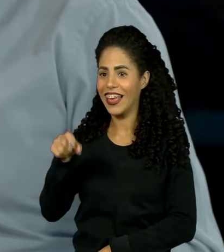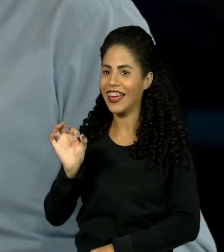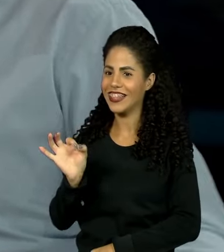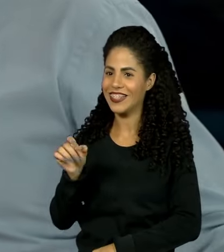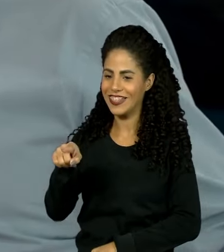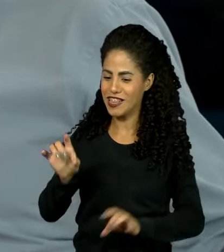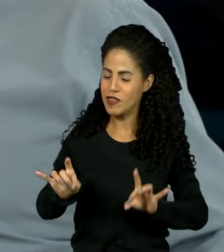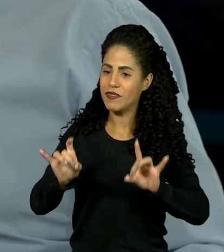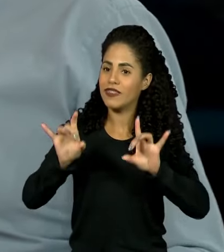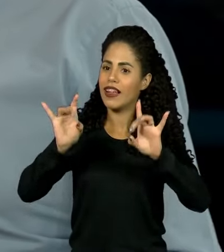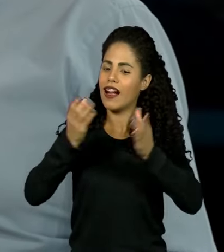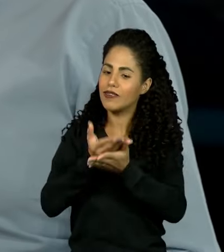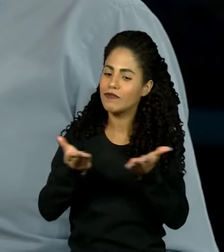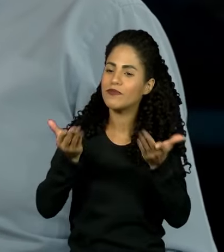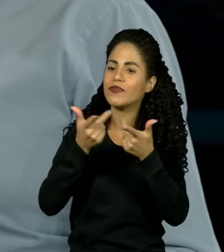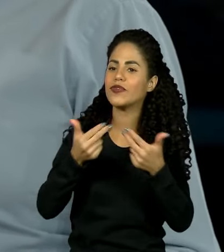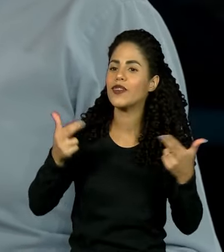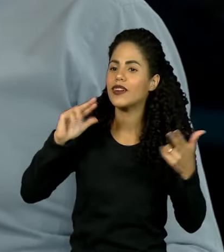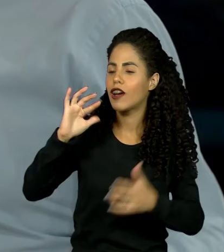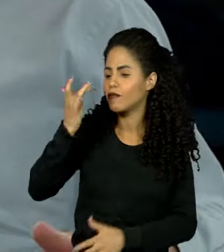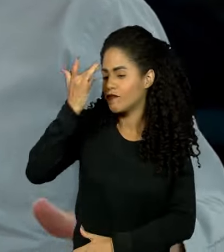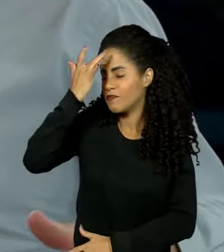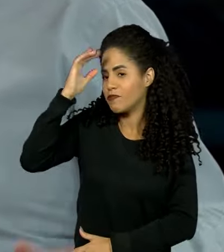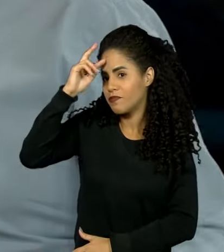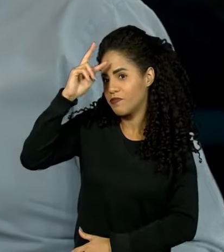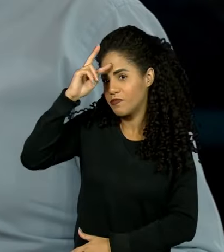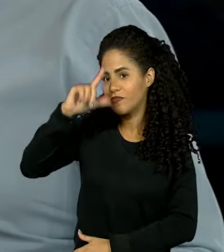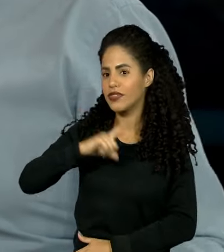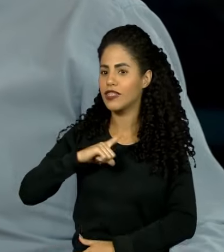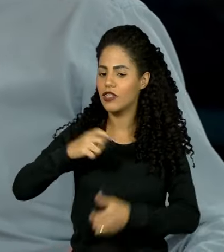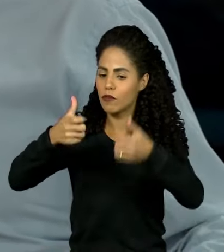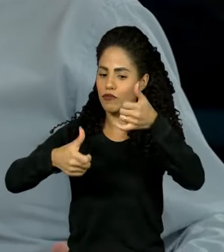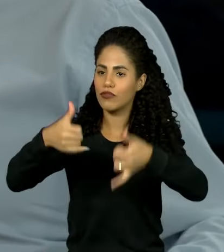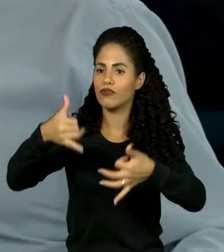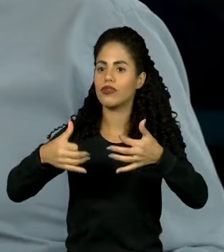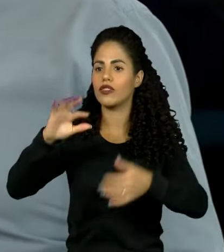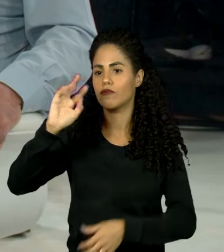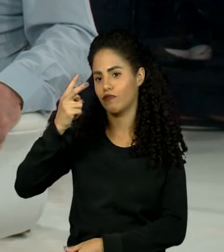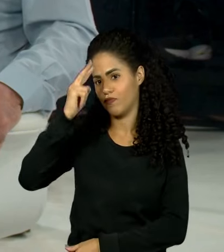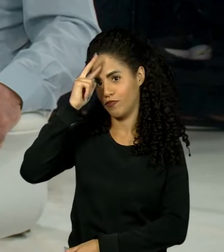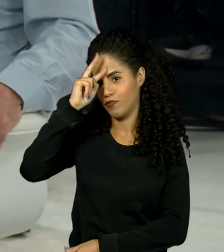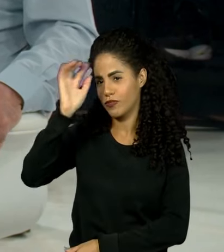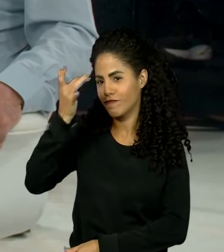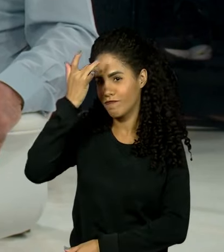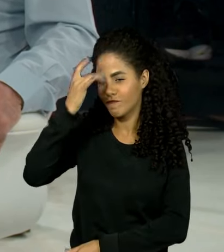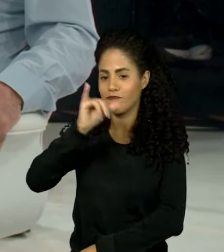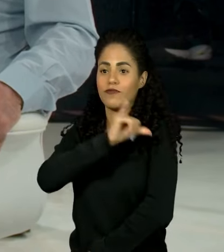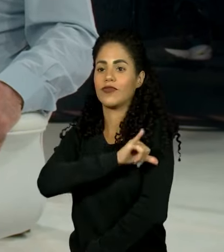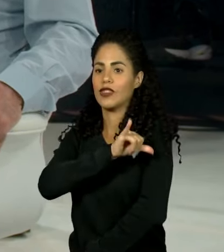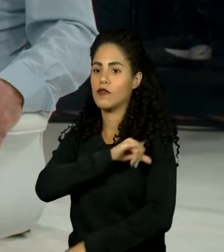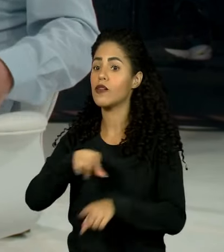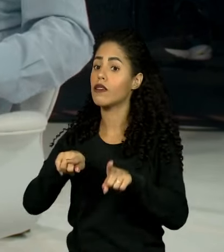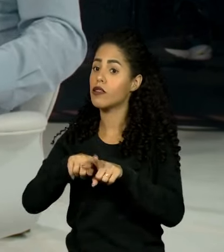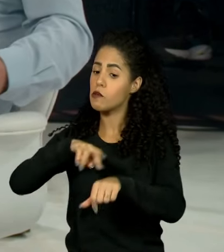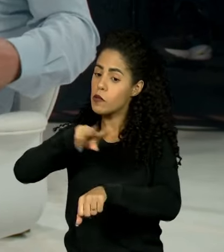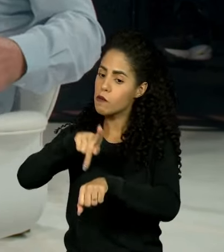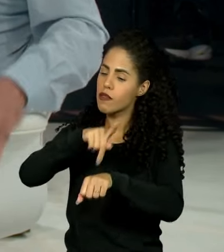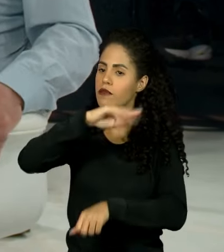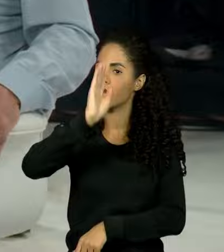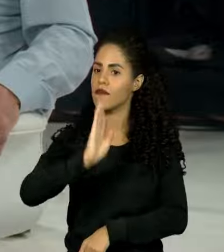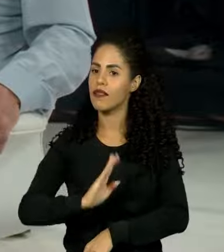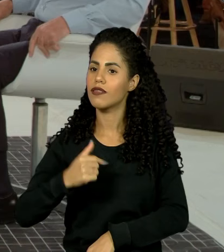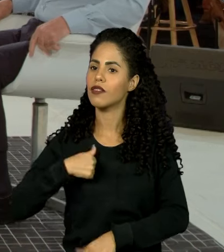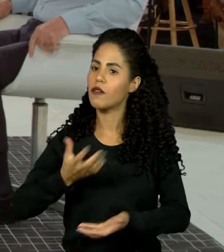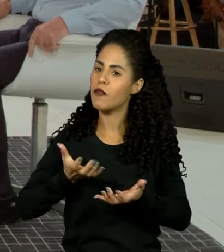onde quanta coisa já marcou já foi dita aqui que marcou a história do Rio e do nosso país então eu espero que eu